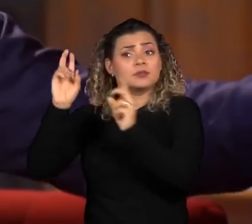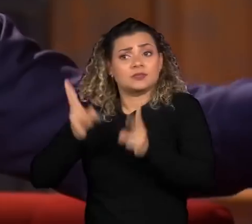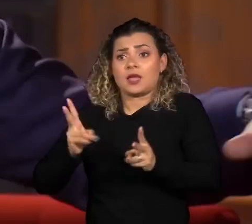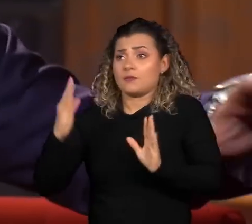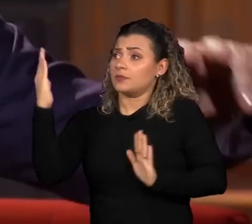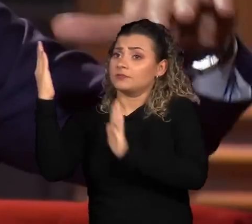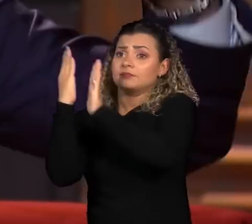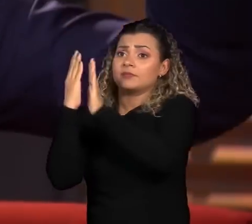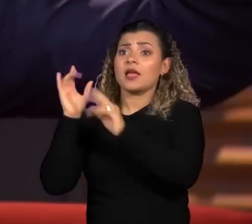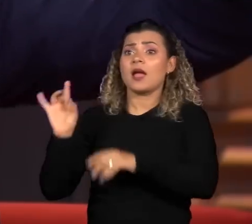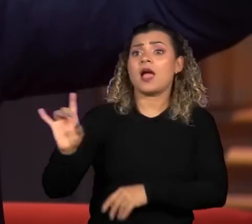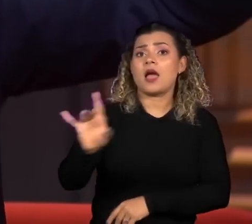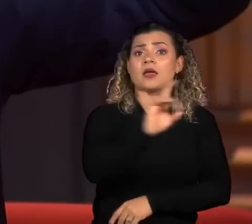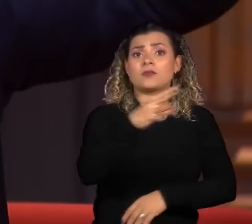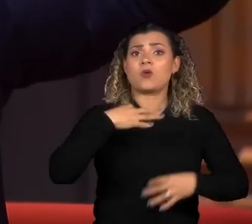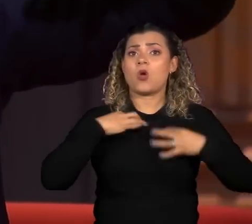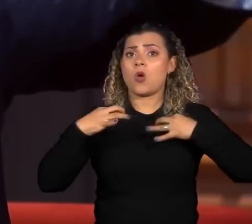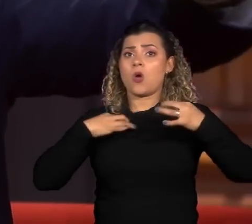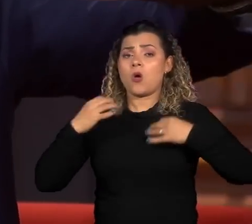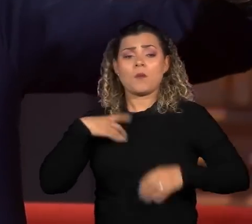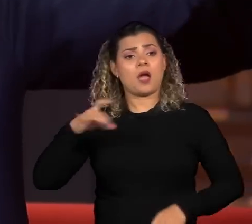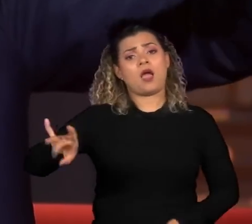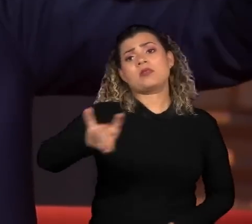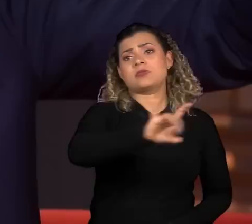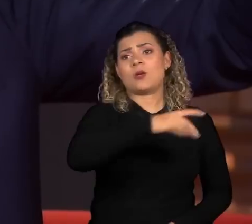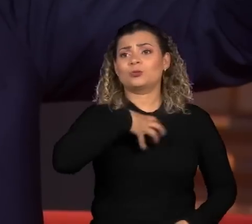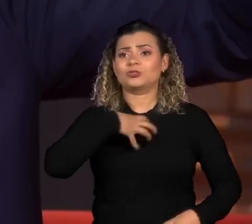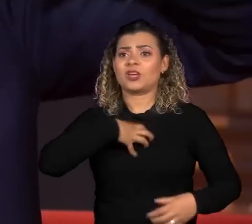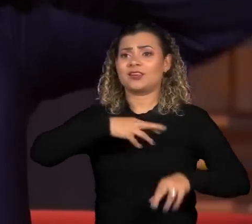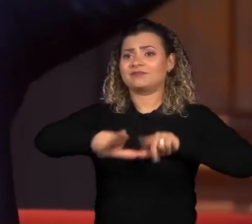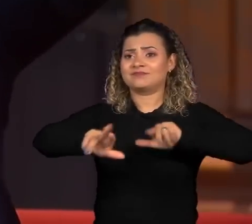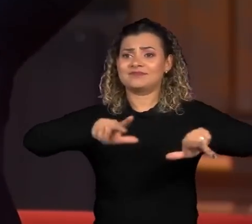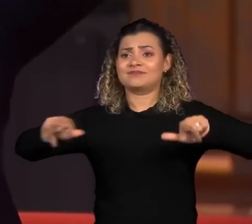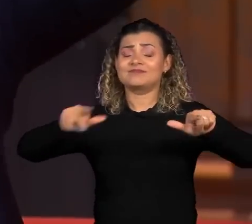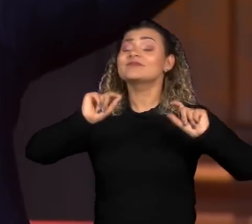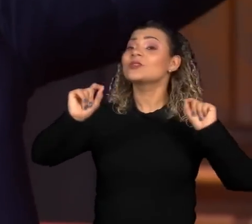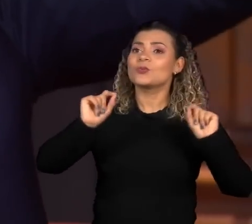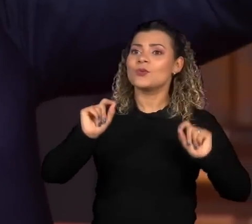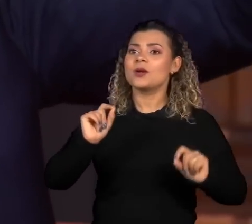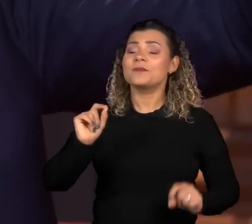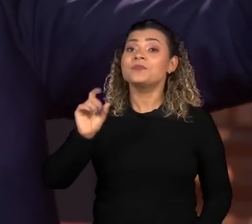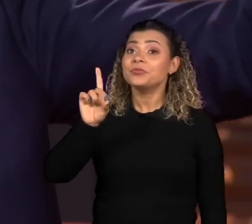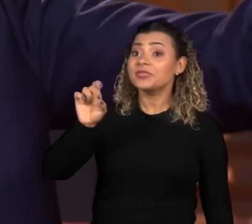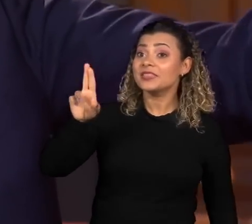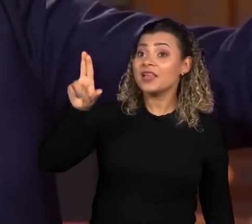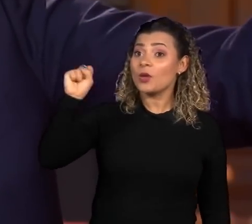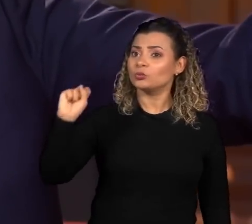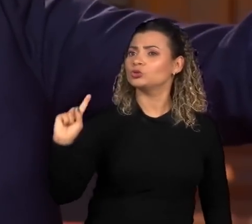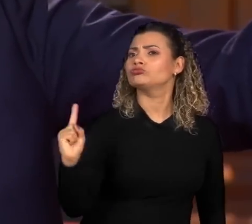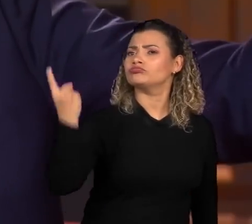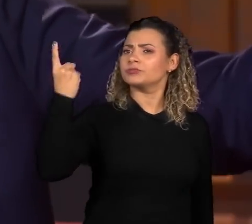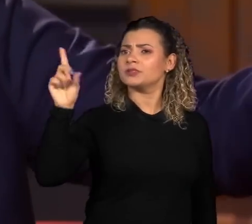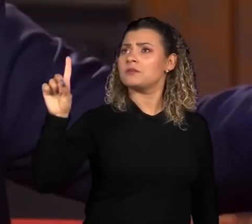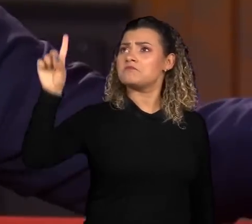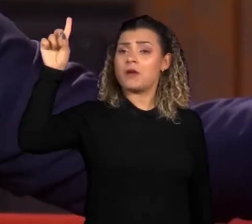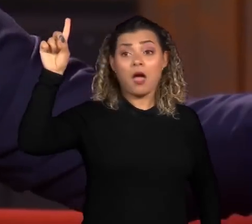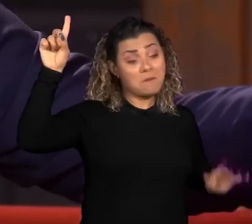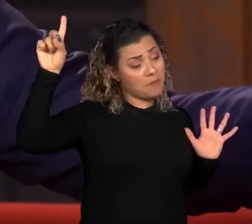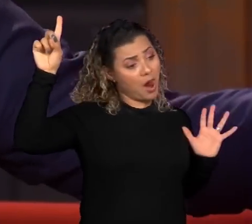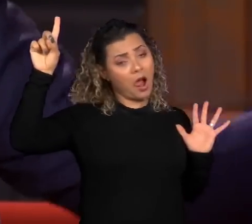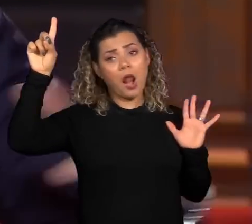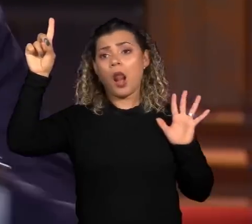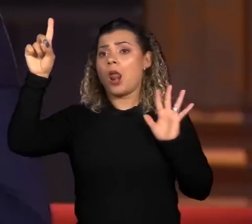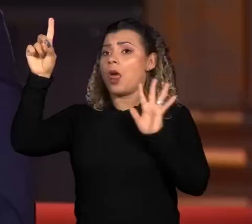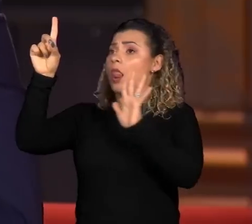Todos, cada um com a sua roupa, cada um com o seu jeito, chegando, encontrar que era um Deus único e verdadeiro, que eu acredito que